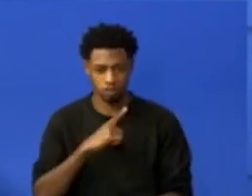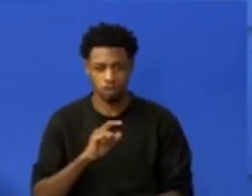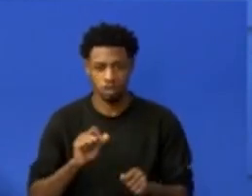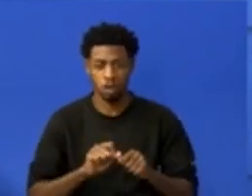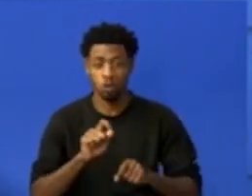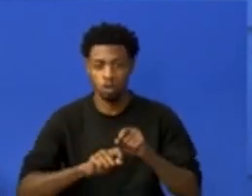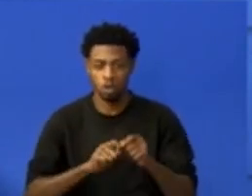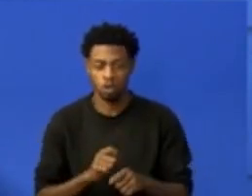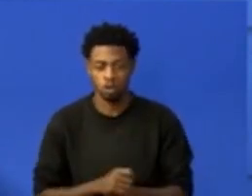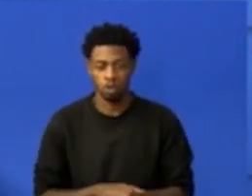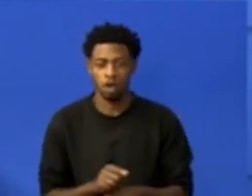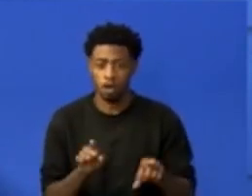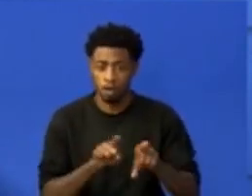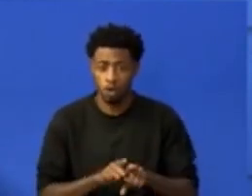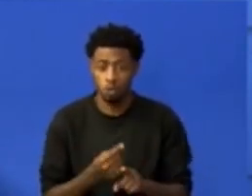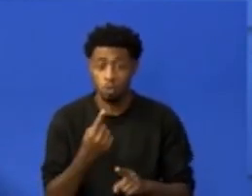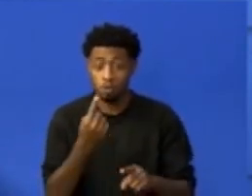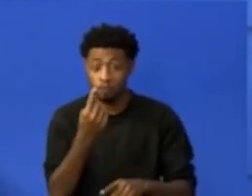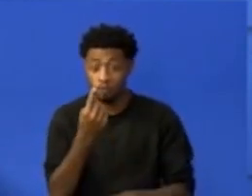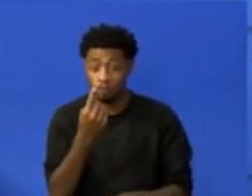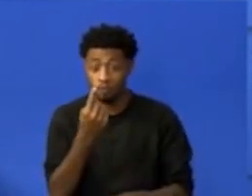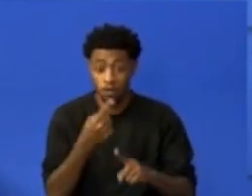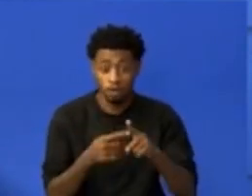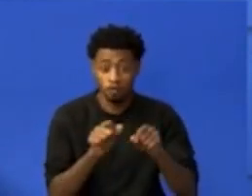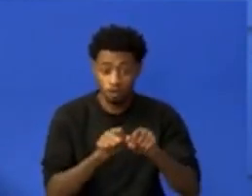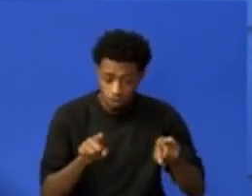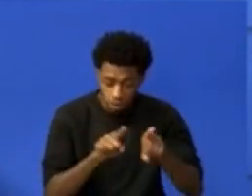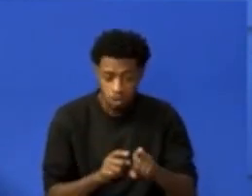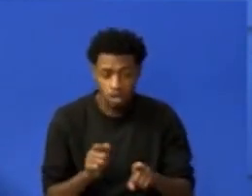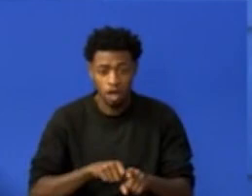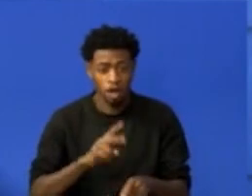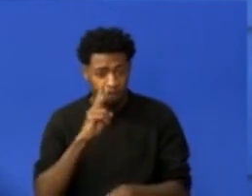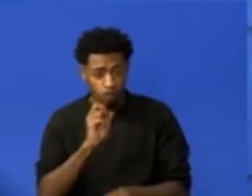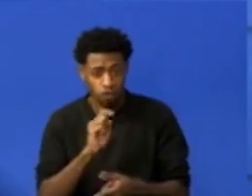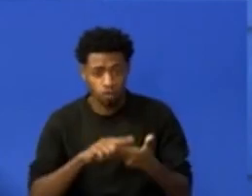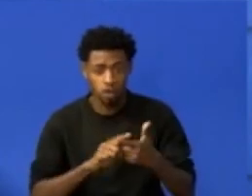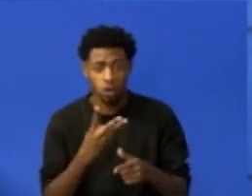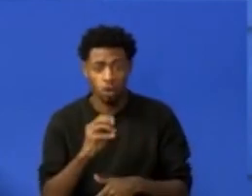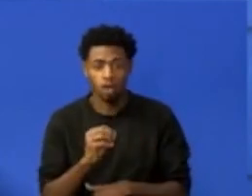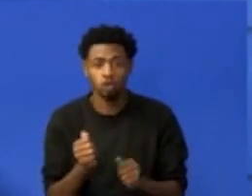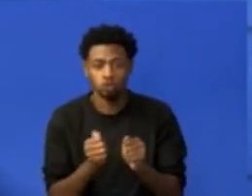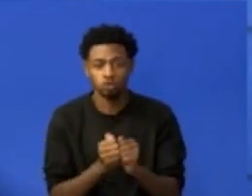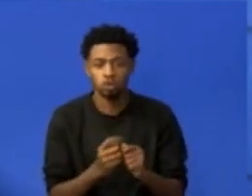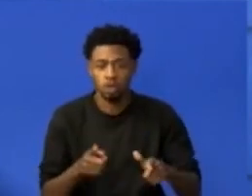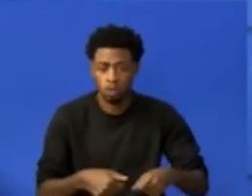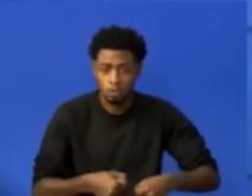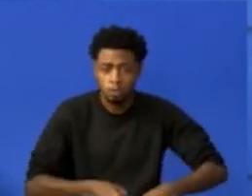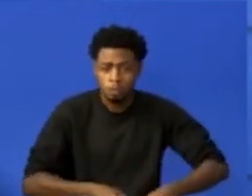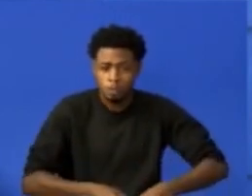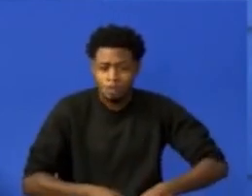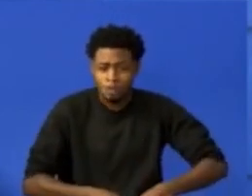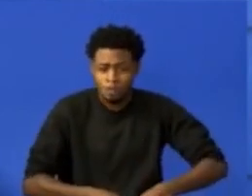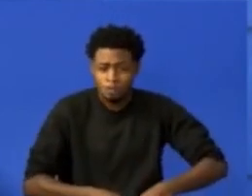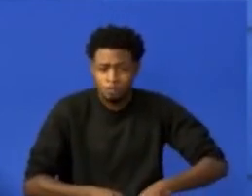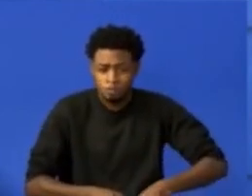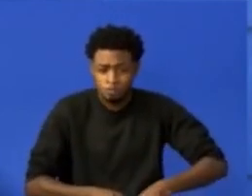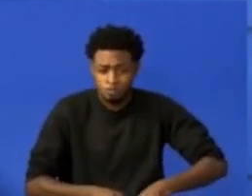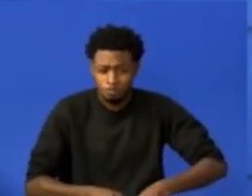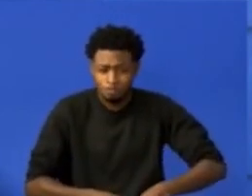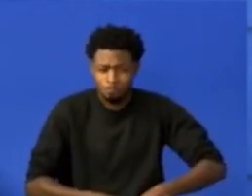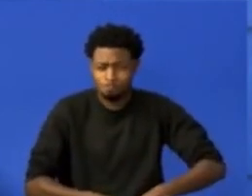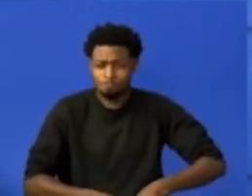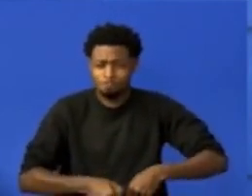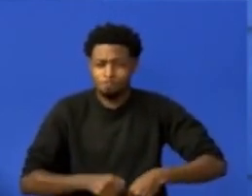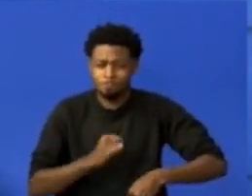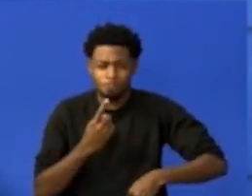determinada com uma repetição máxima, aqui eu vou conseguir ganhar força com 40%. Só que eu vou ter que apertar aquele braço, por